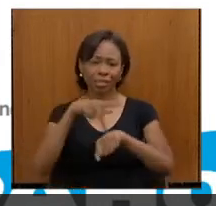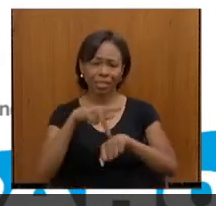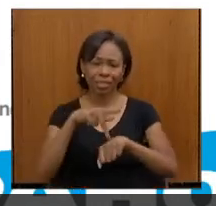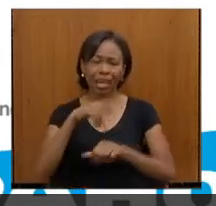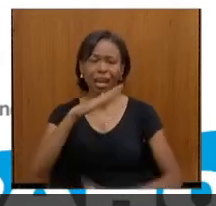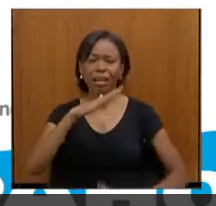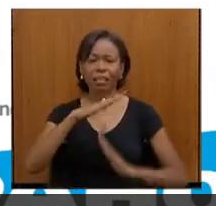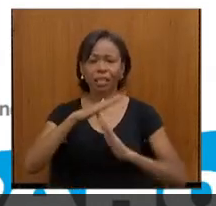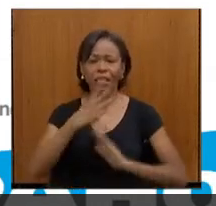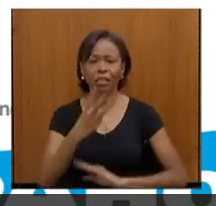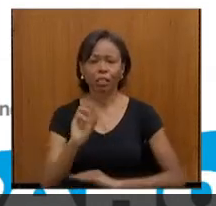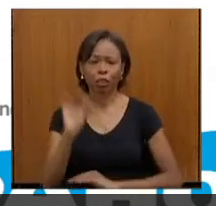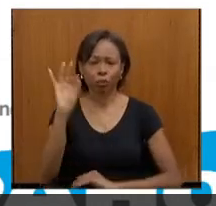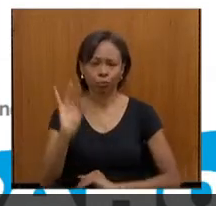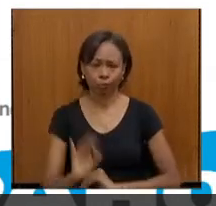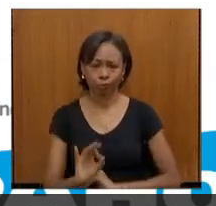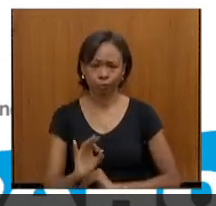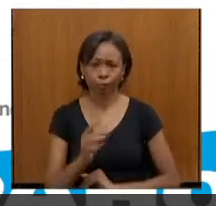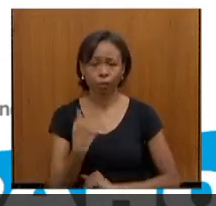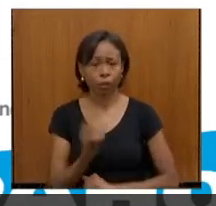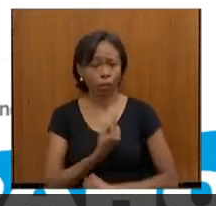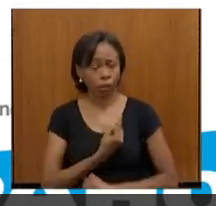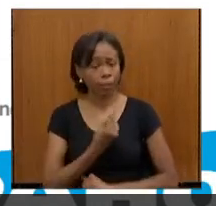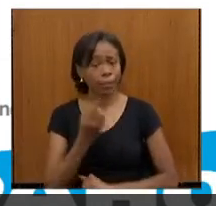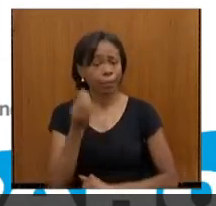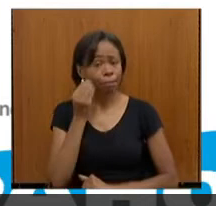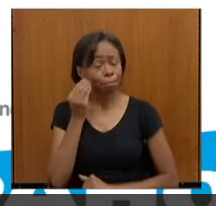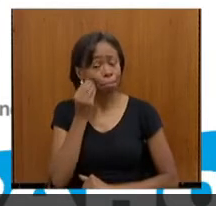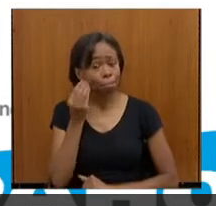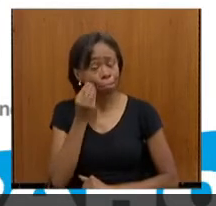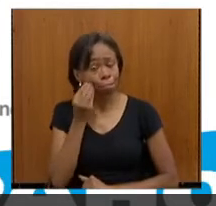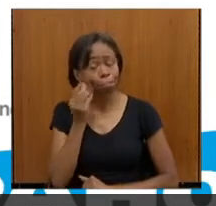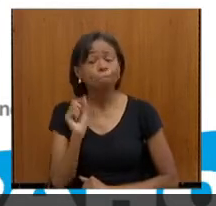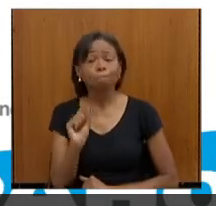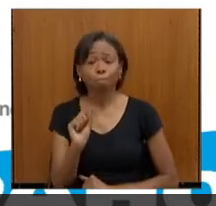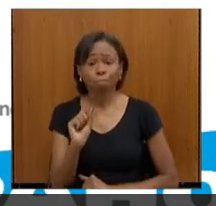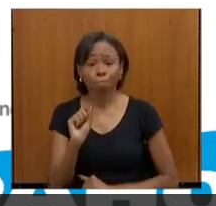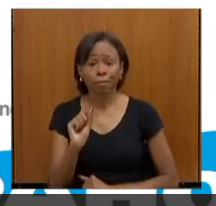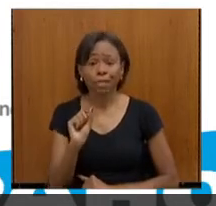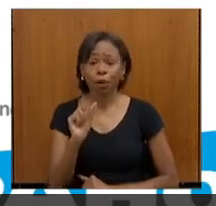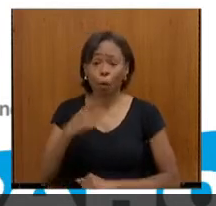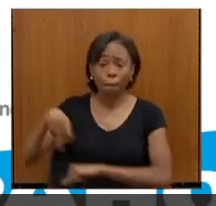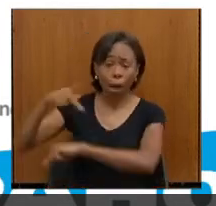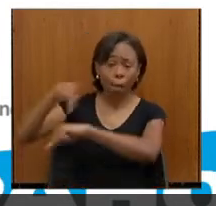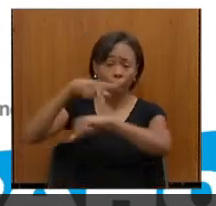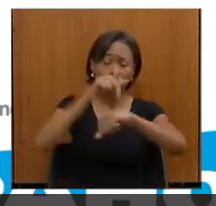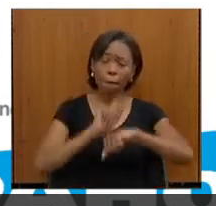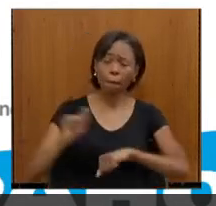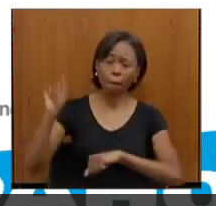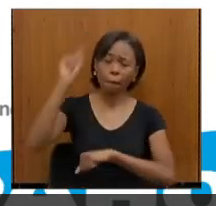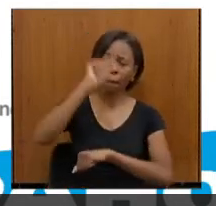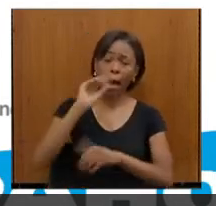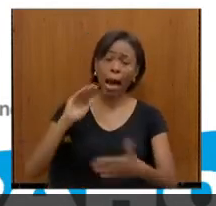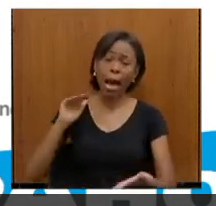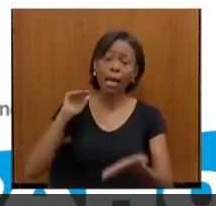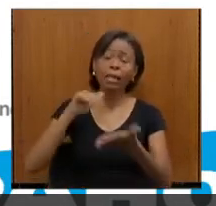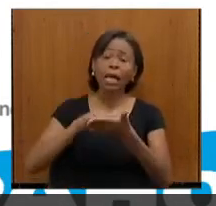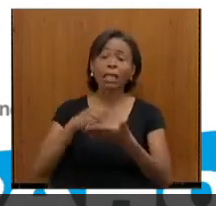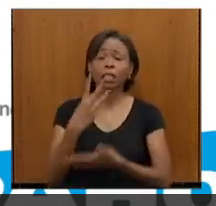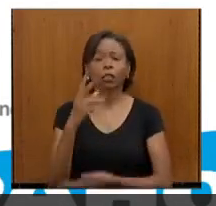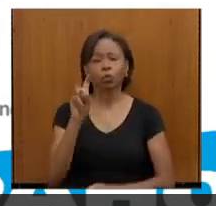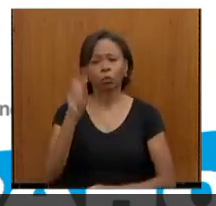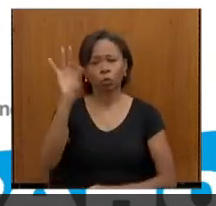30%. A gente busca, a ideia é que todos os países cheguem a